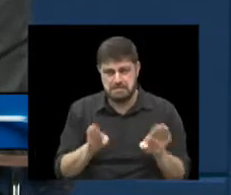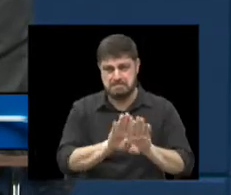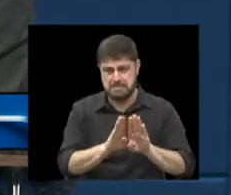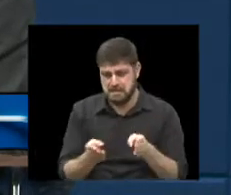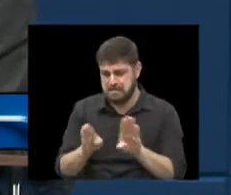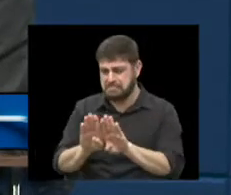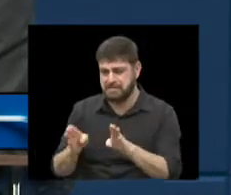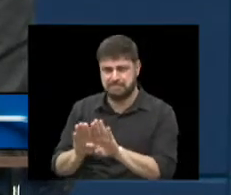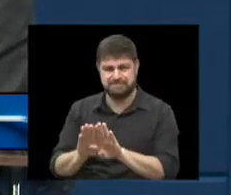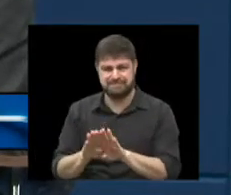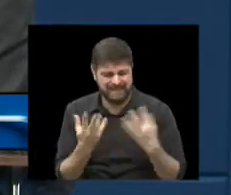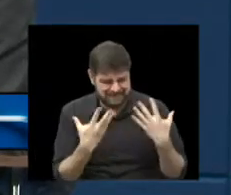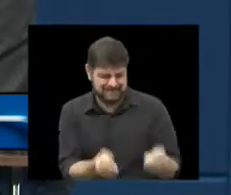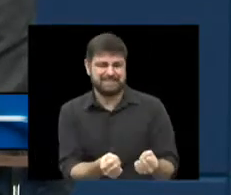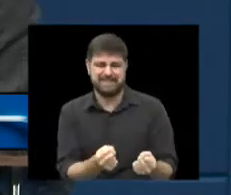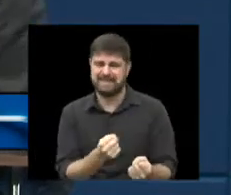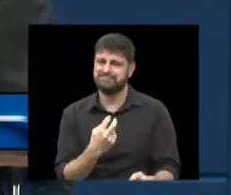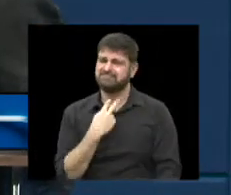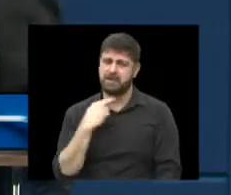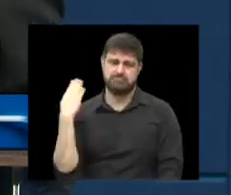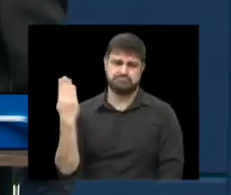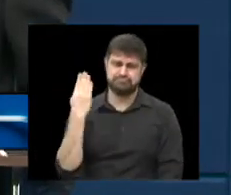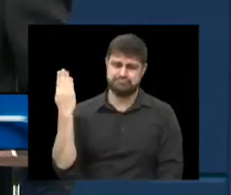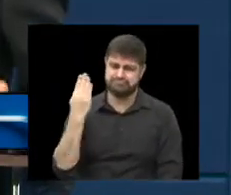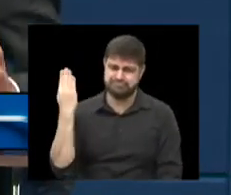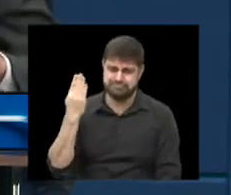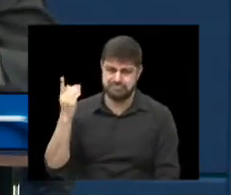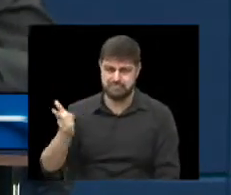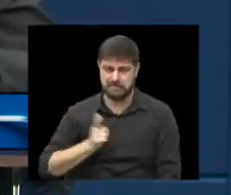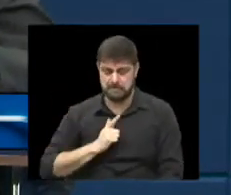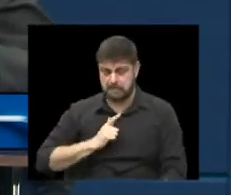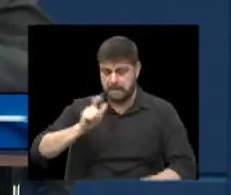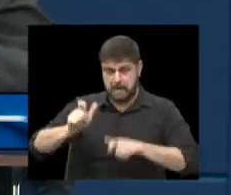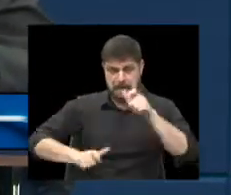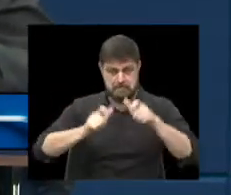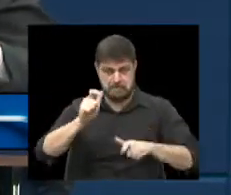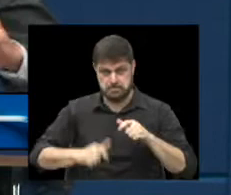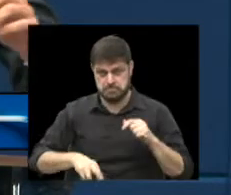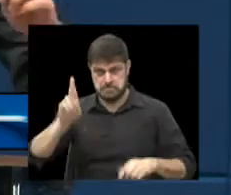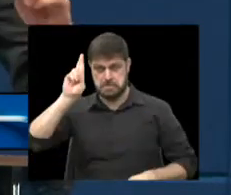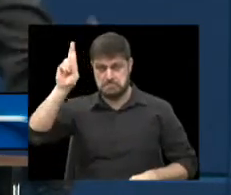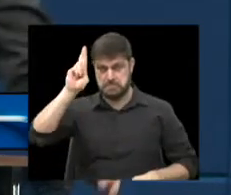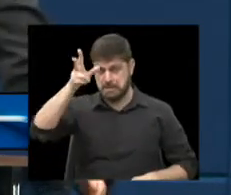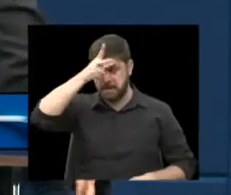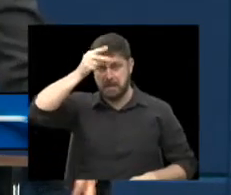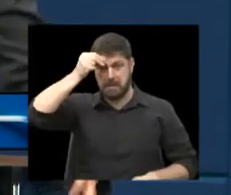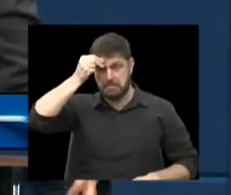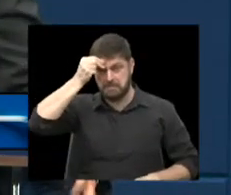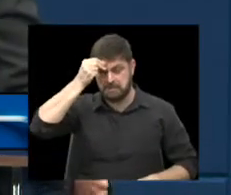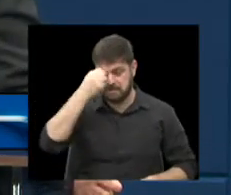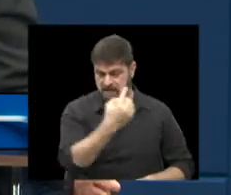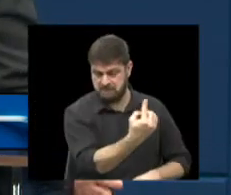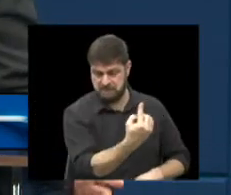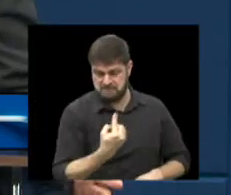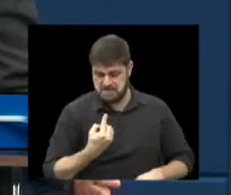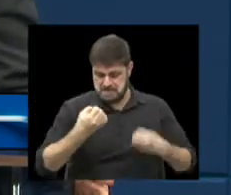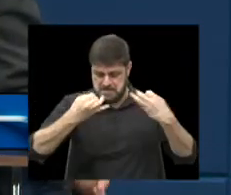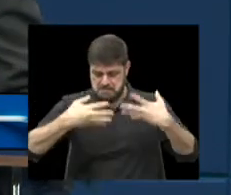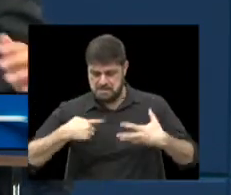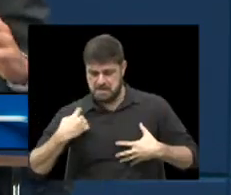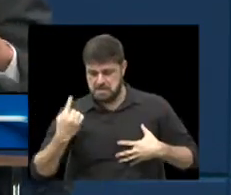mais inaceitável. Aí alguns integrantes do governo chegaram a dizer que o projeto estava sendo mal